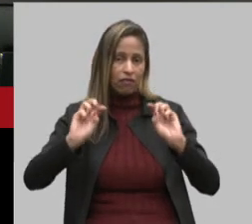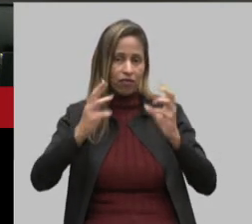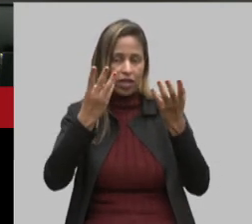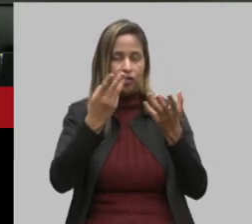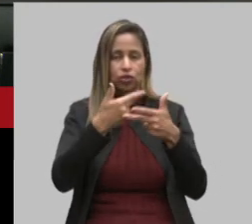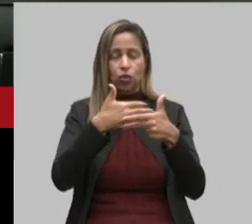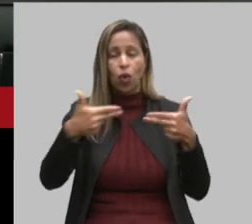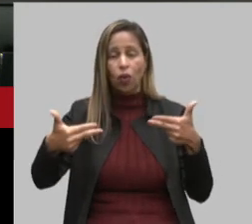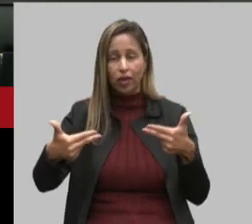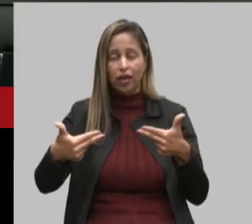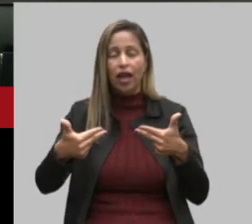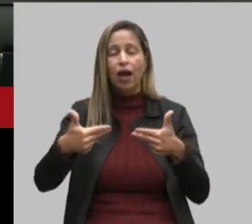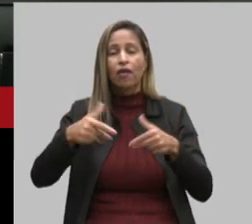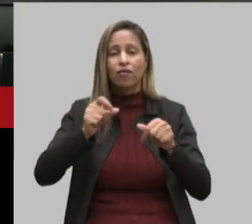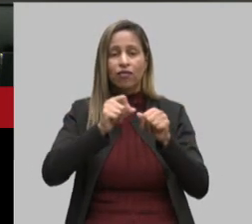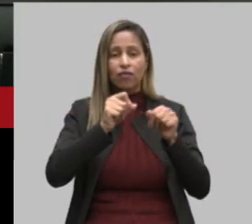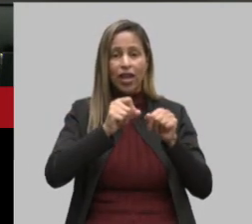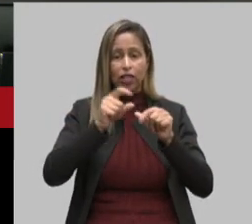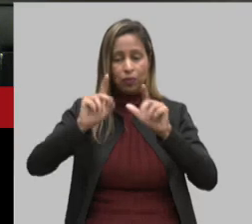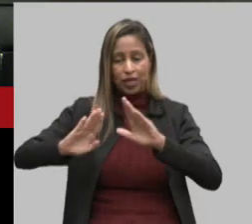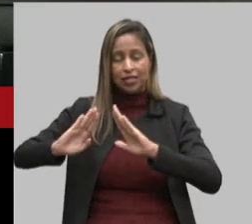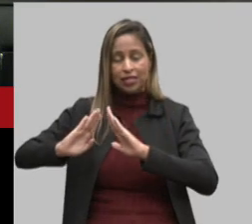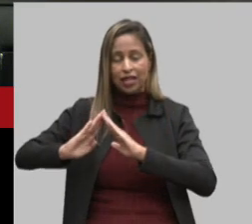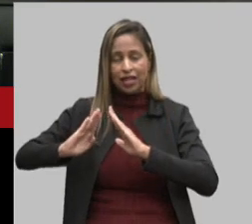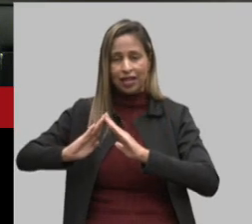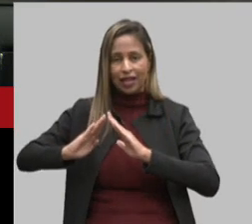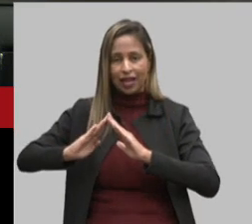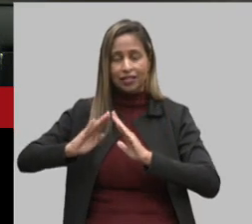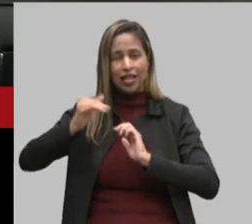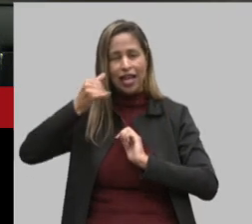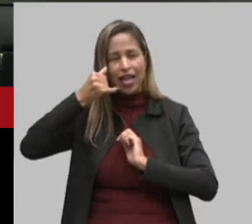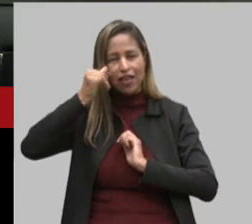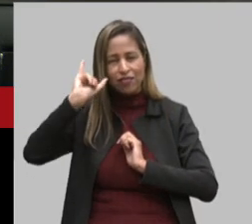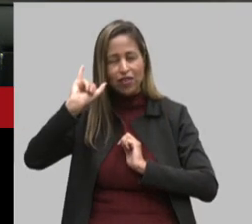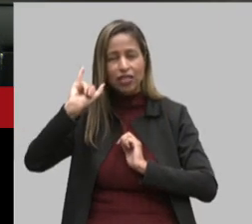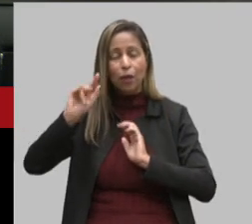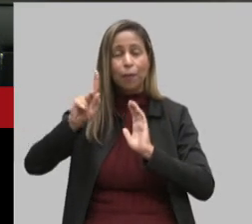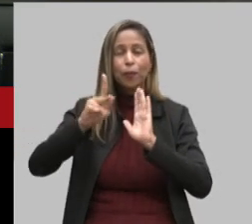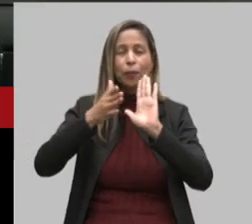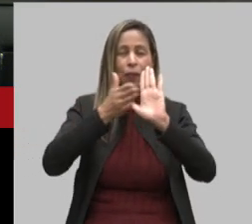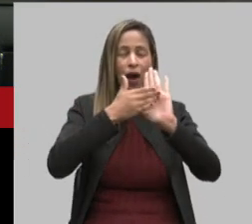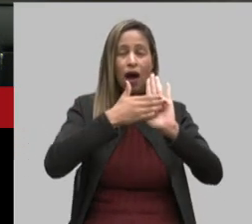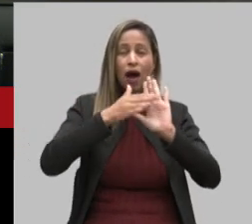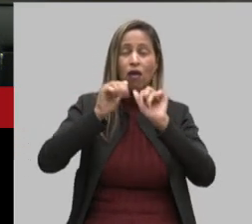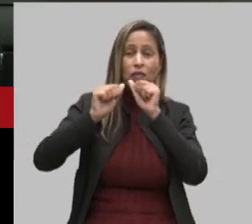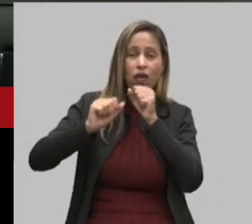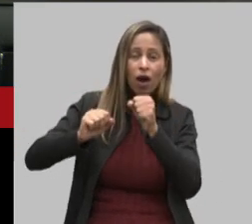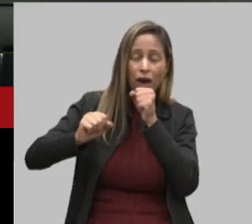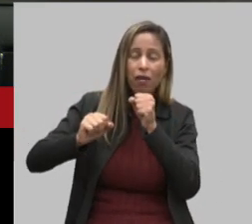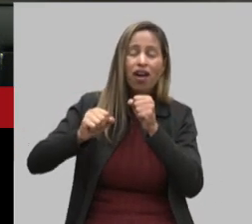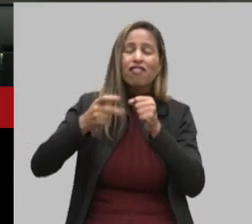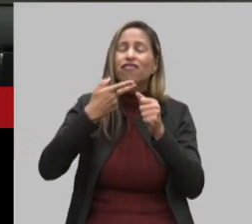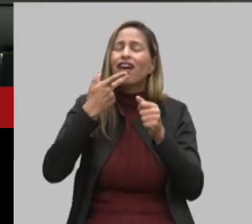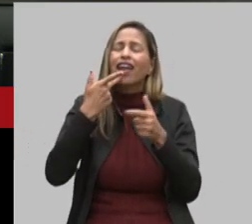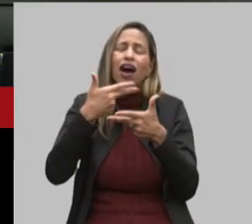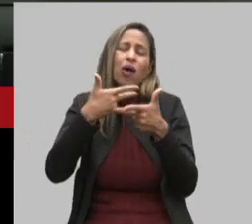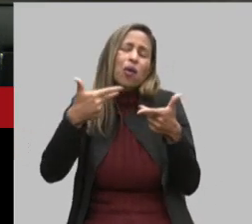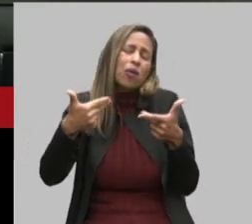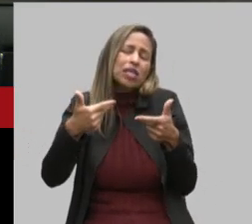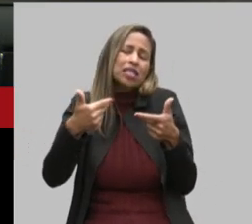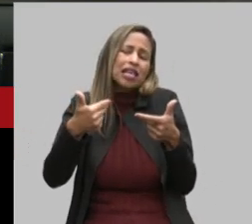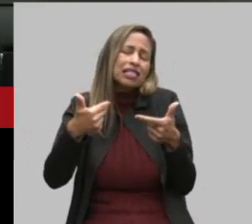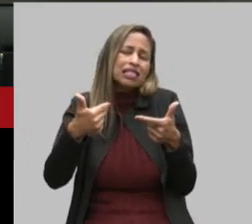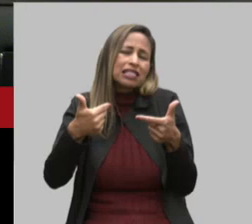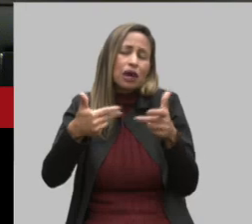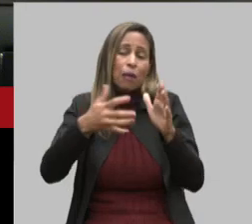natureza promovidos por esta casa que evitem em seus pronunciamentos conteúdos que possam ser caracterizados como